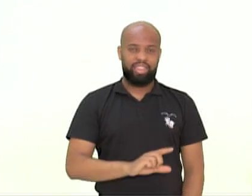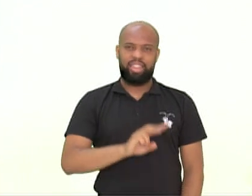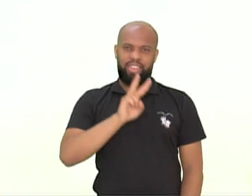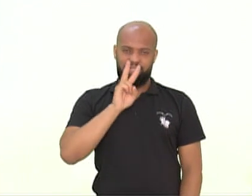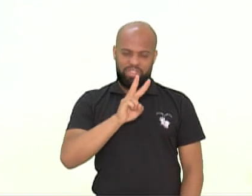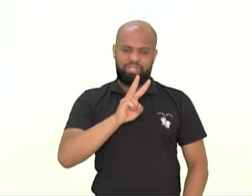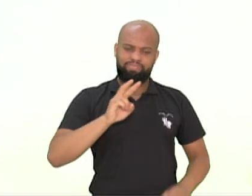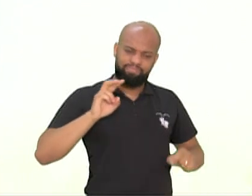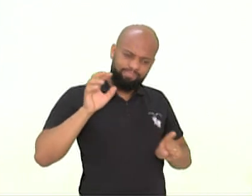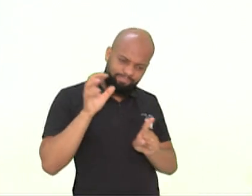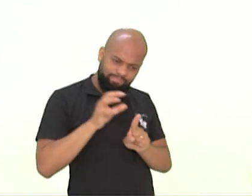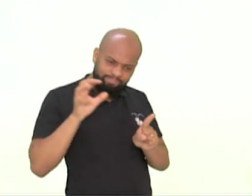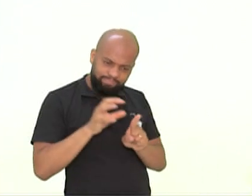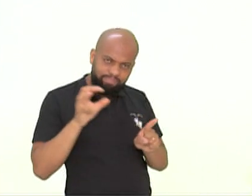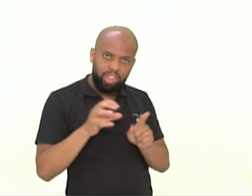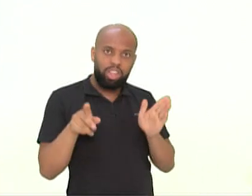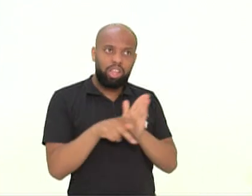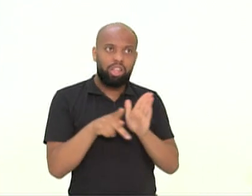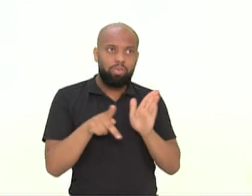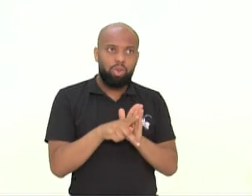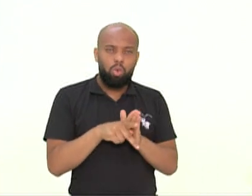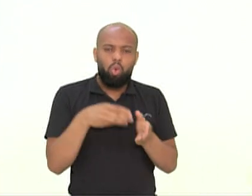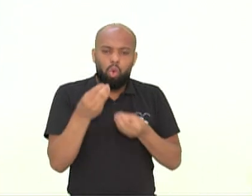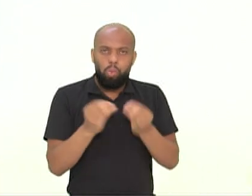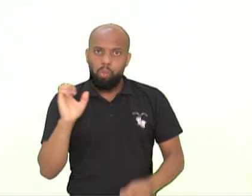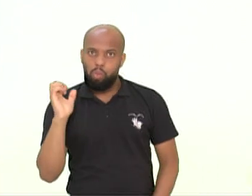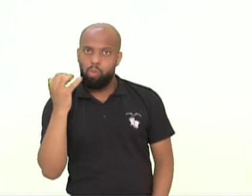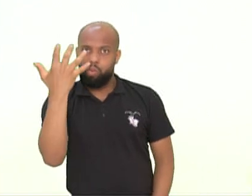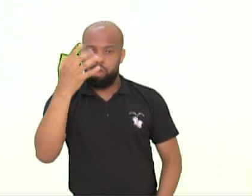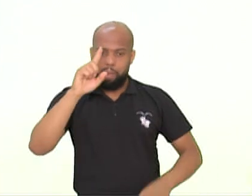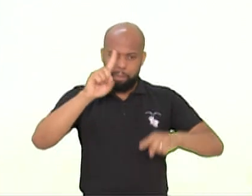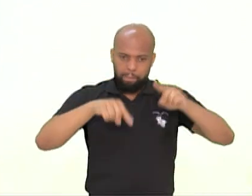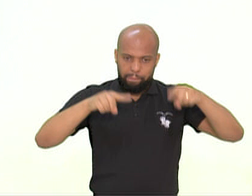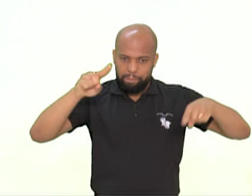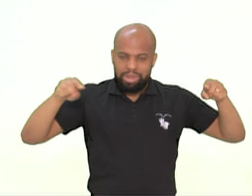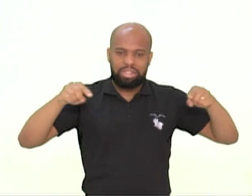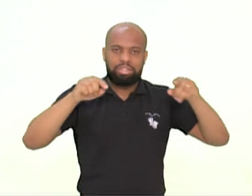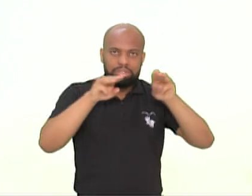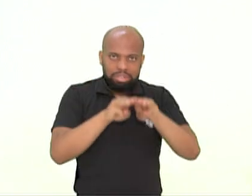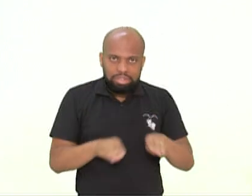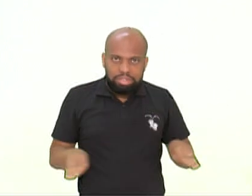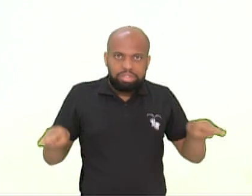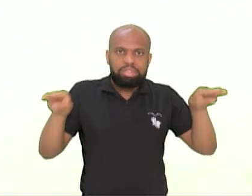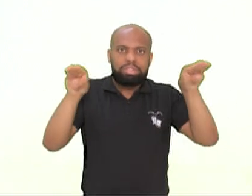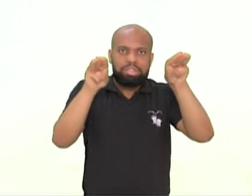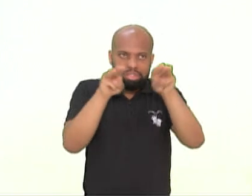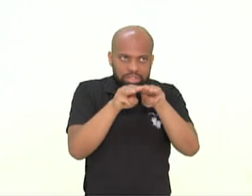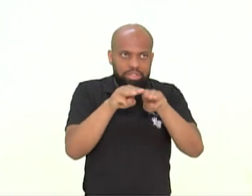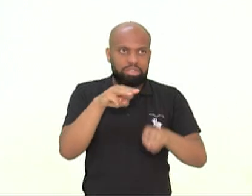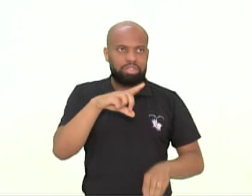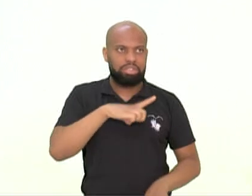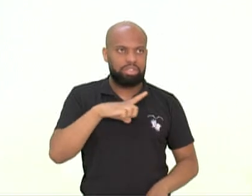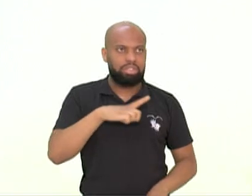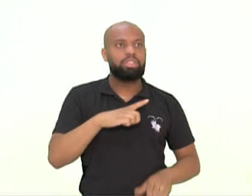pelo fluxo magnético variável, pela variação do fluxo magnético,